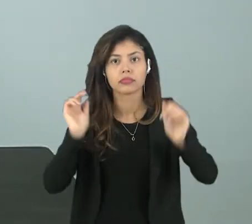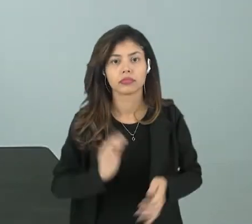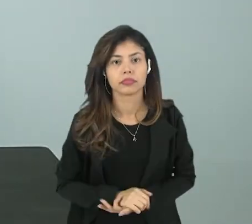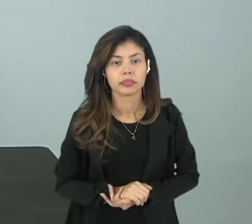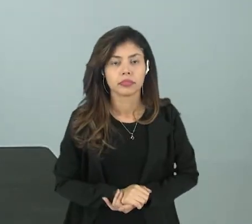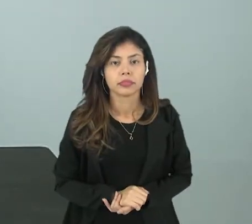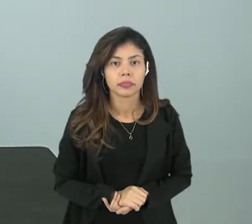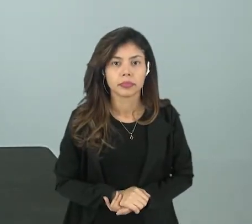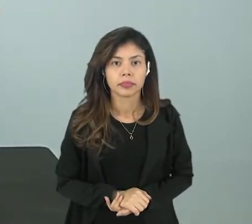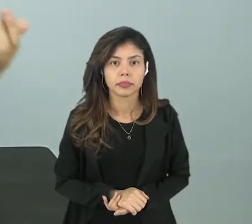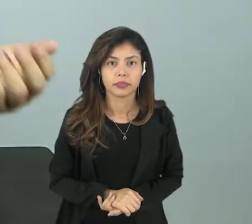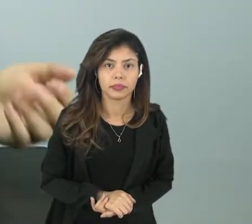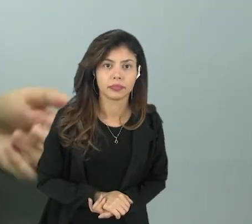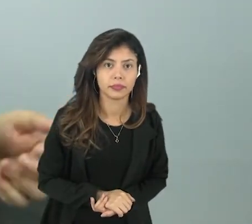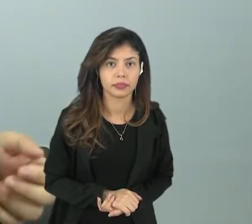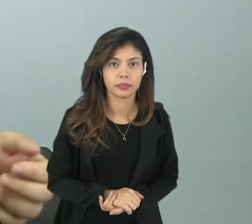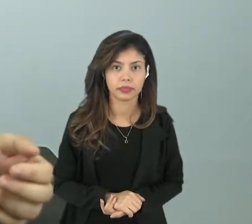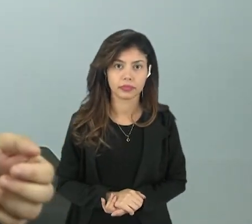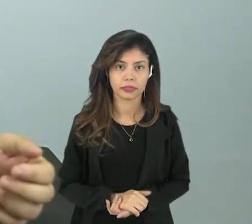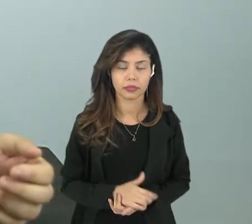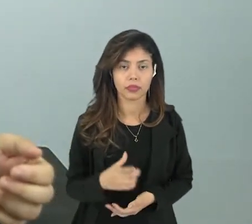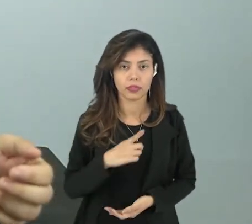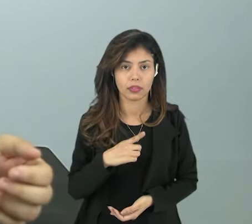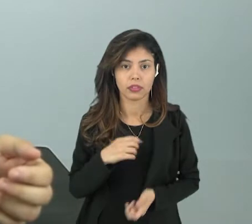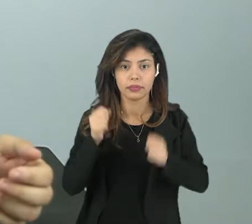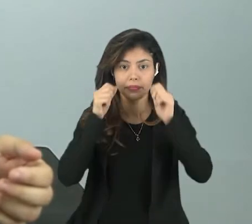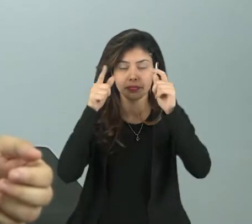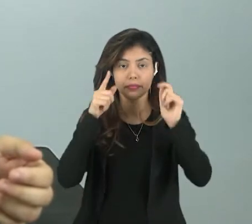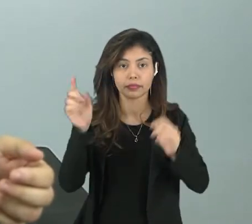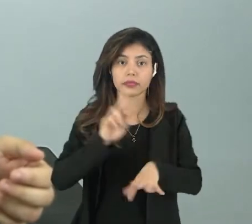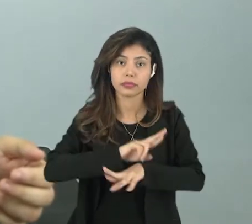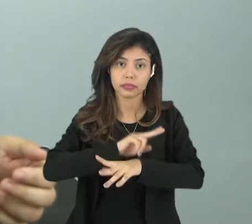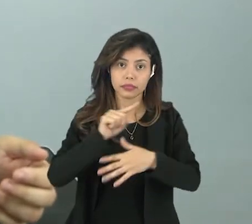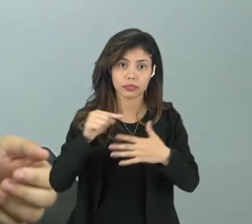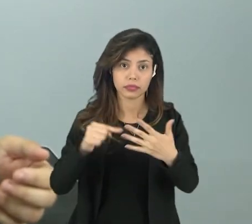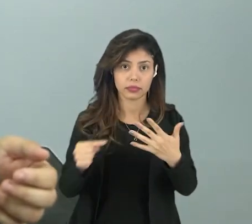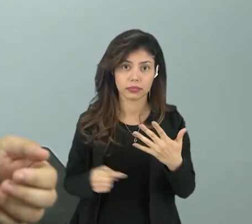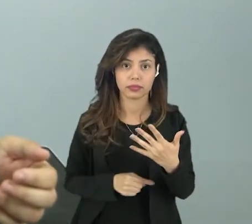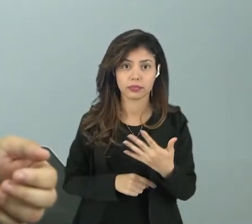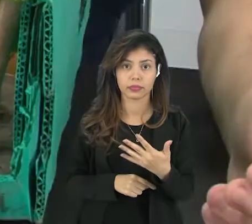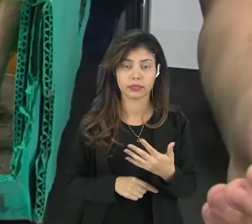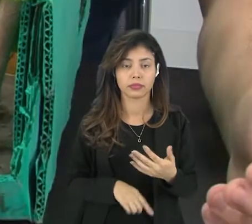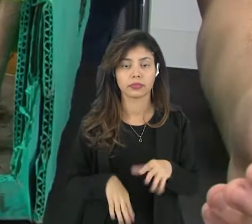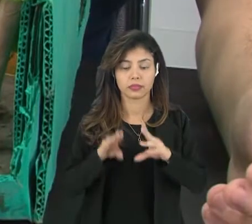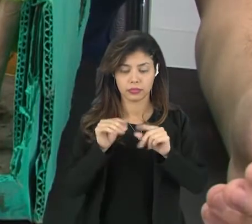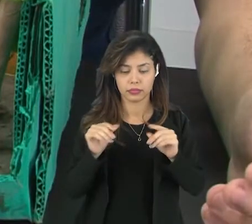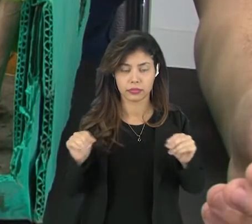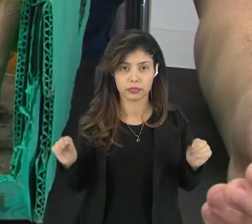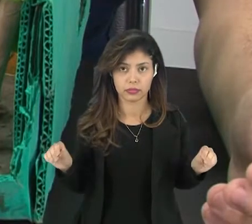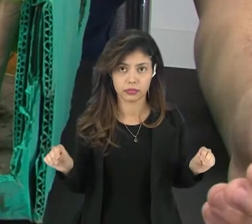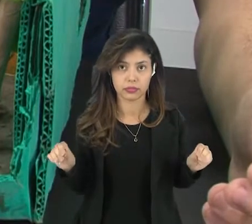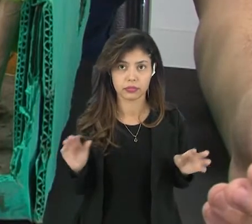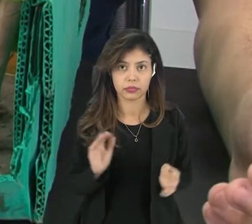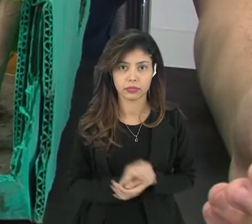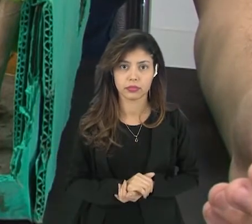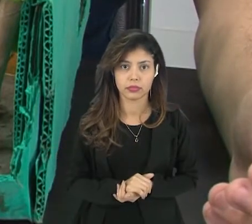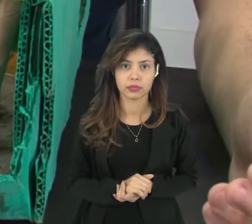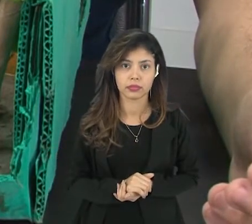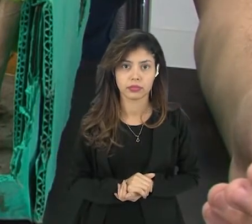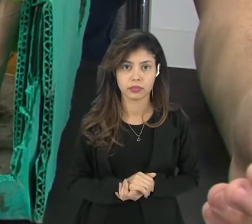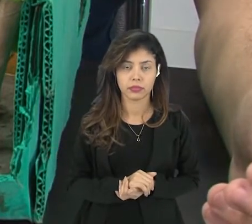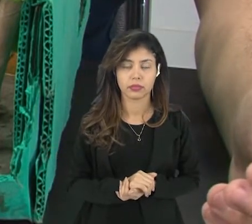Onde começa o Acre. Então a gente observa aqui que tem vários elementos, ó. Nós temos aqui o solo, né, que é o